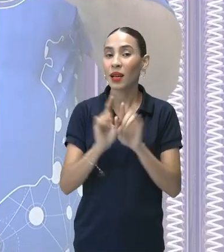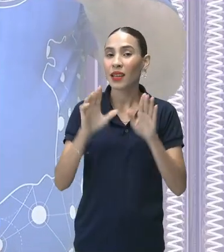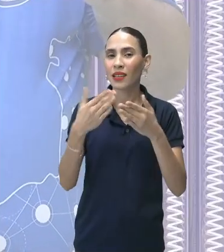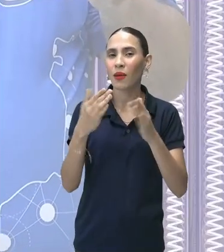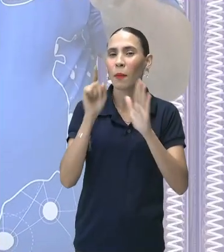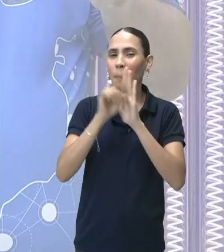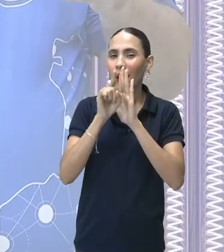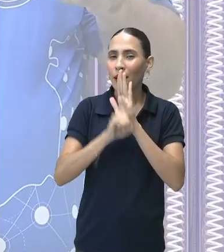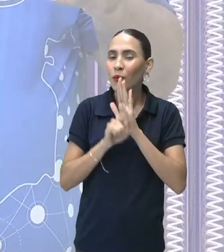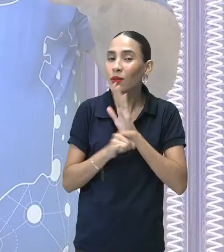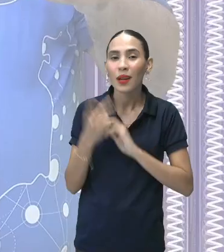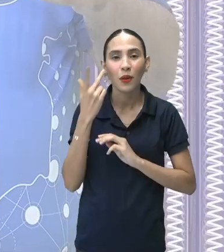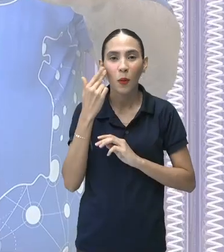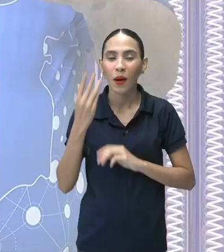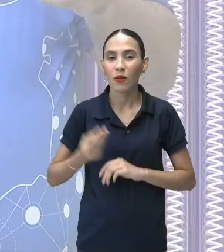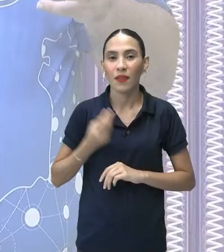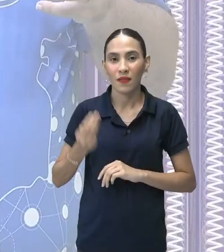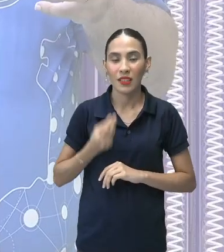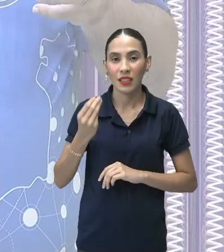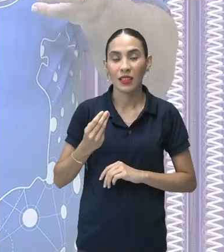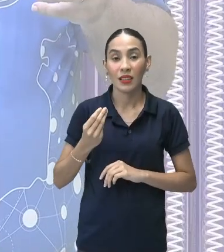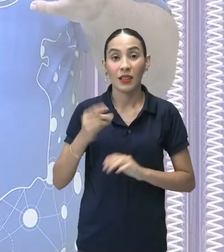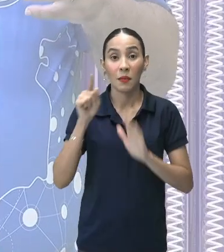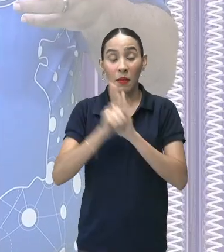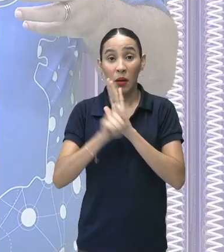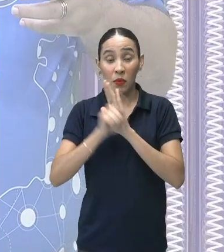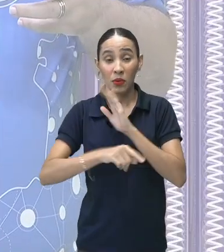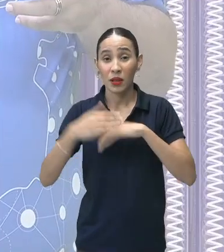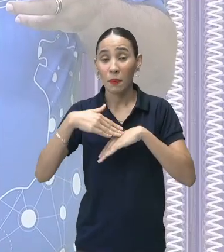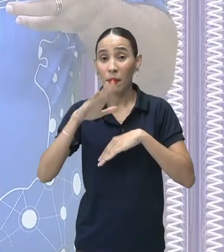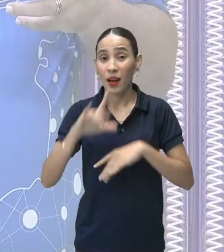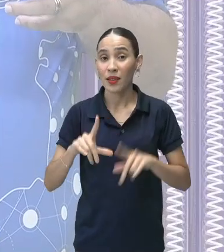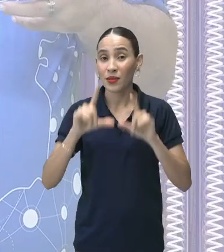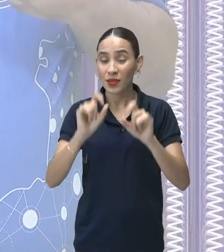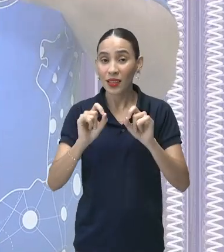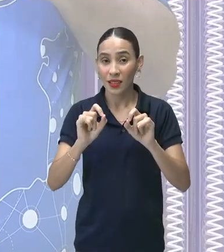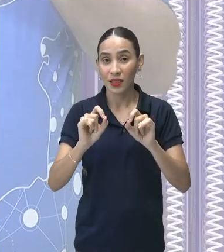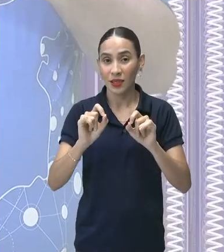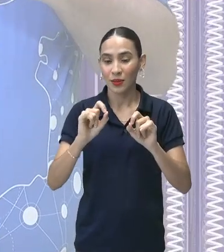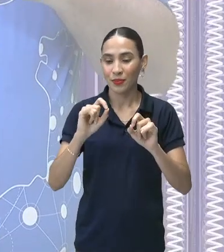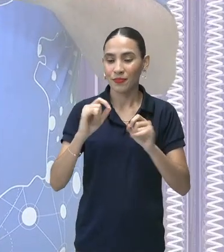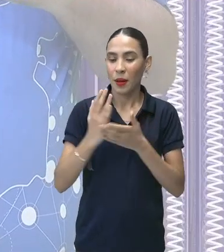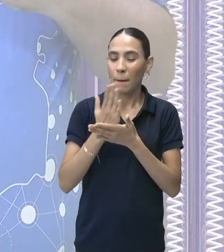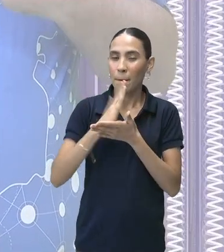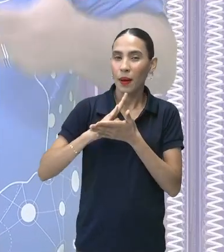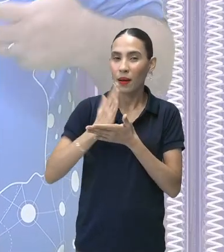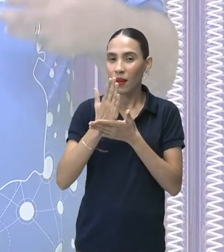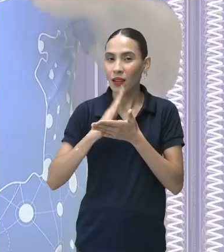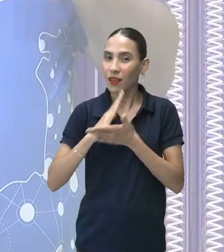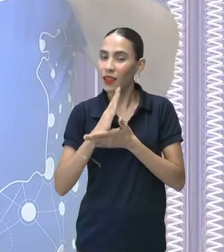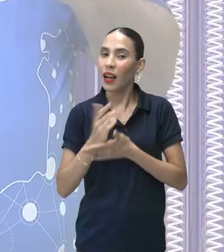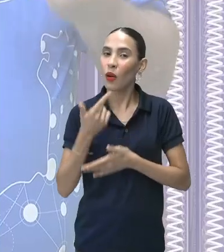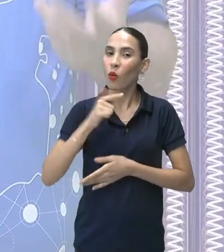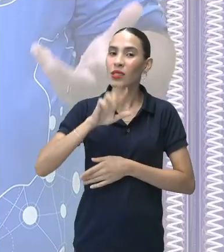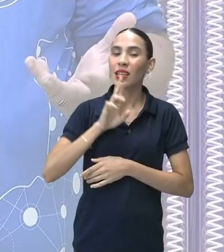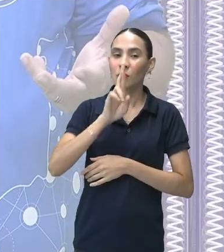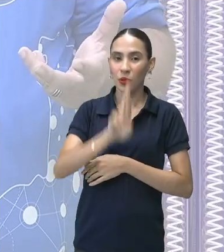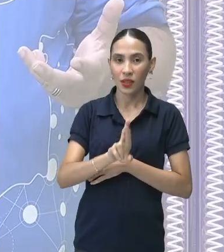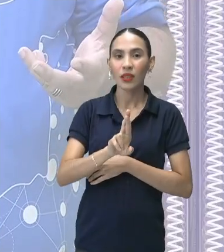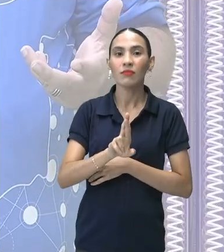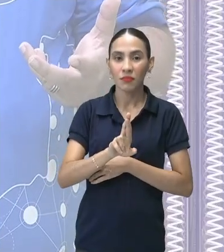perguntas existenciais, são perguntas que mais do que nunca nos provocam a dar uma